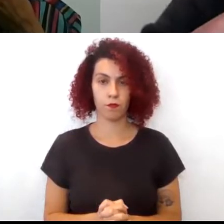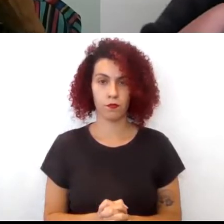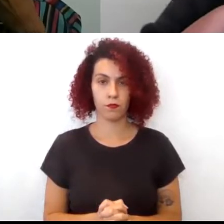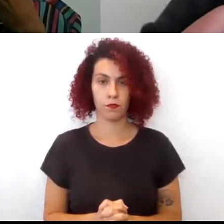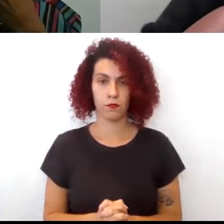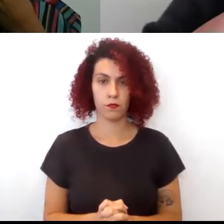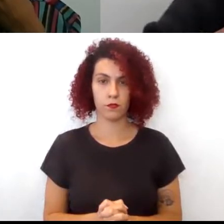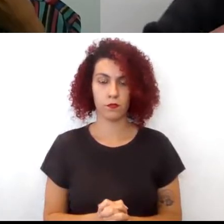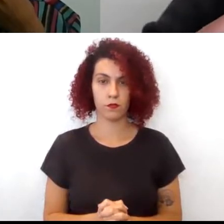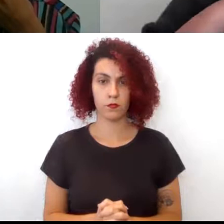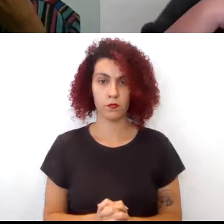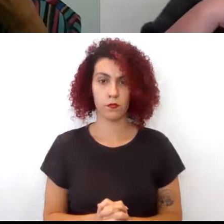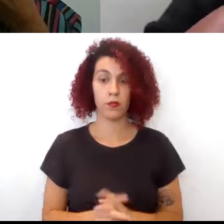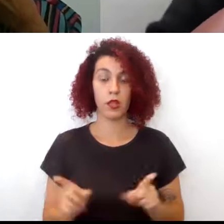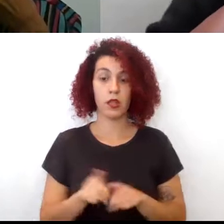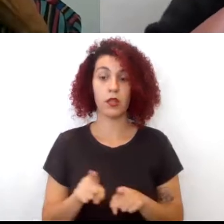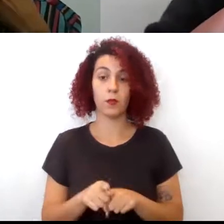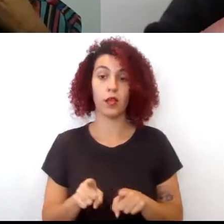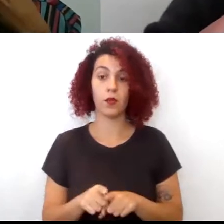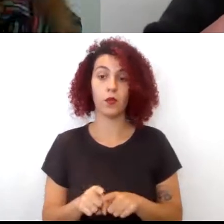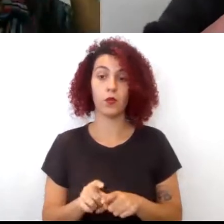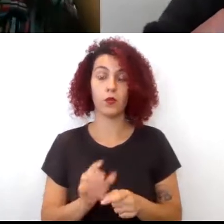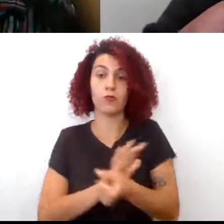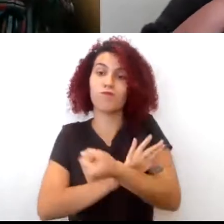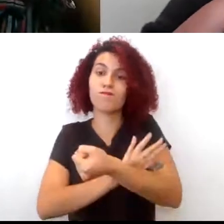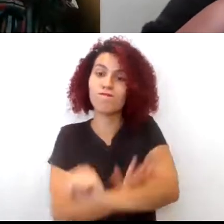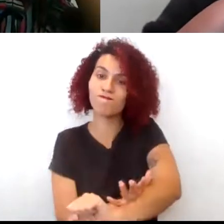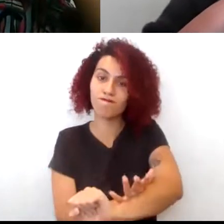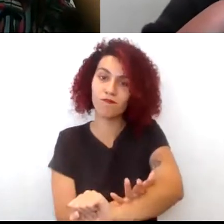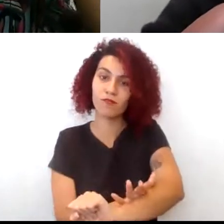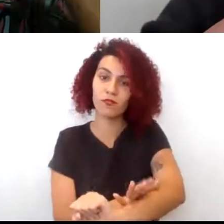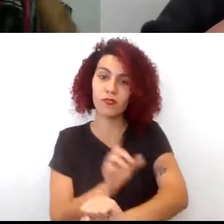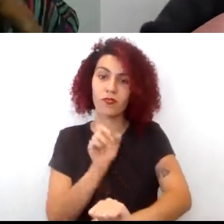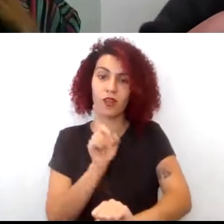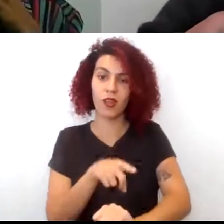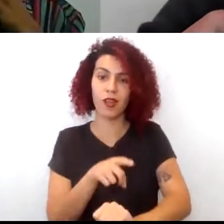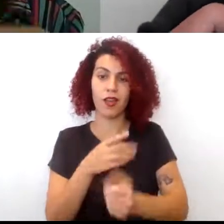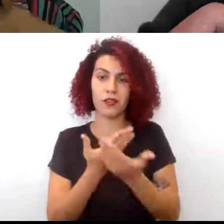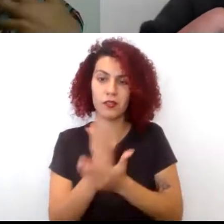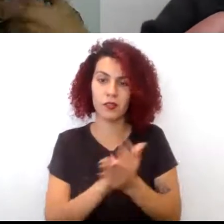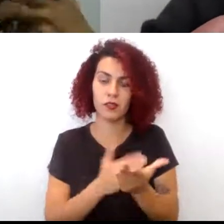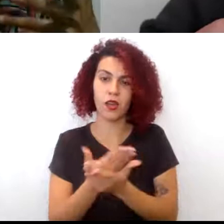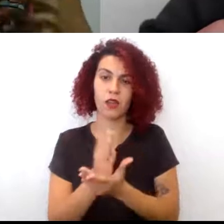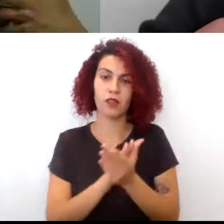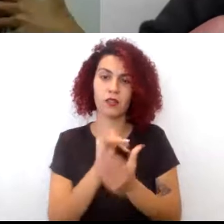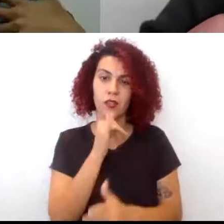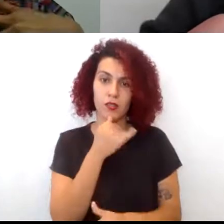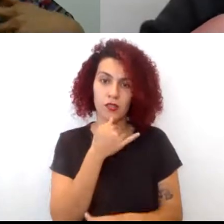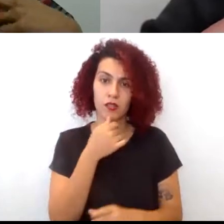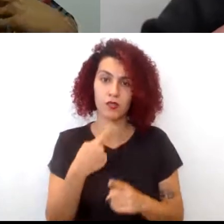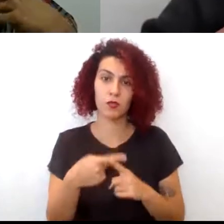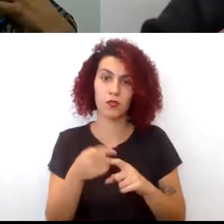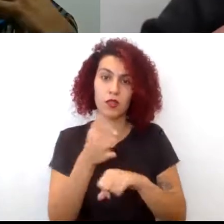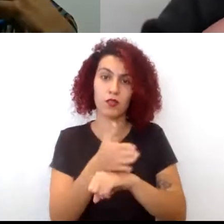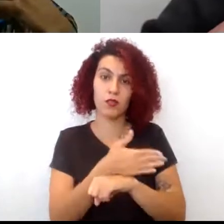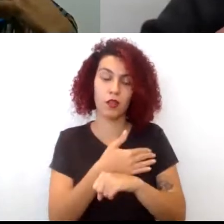qualquer coisa do racismo gente é muito chato muito triste porque eu me vejo o tempo